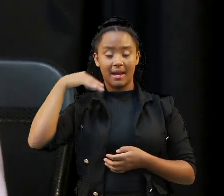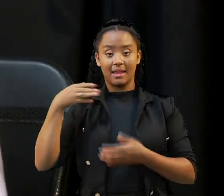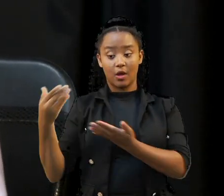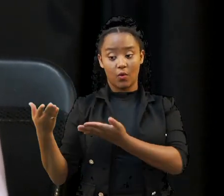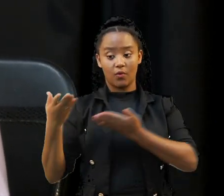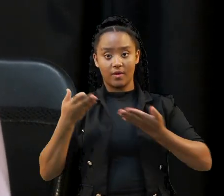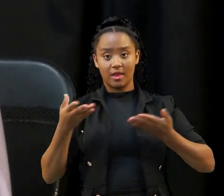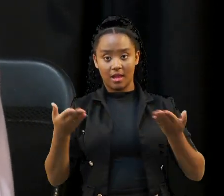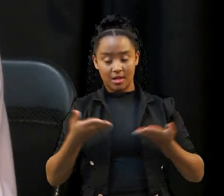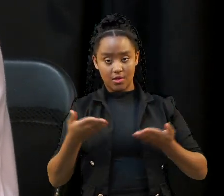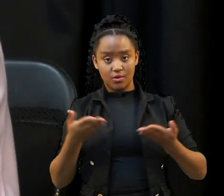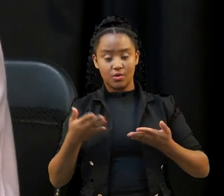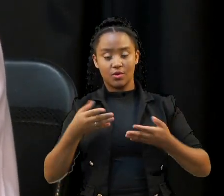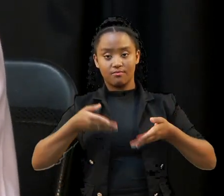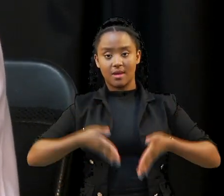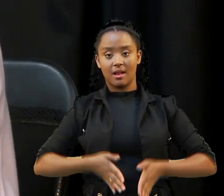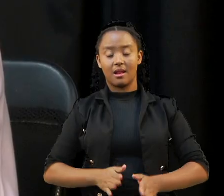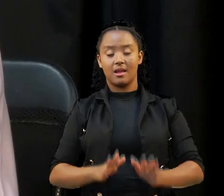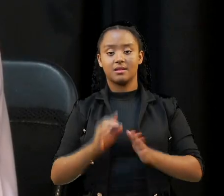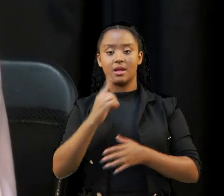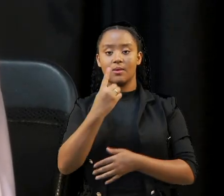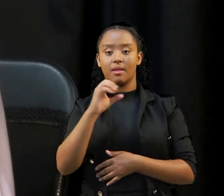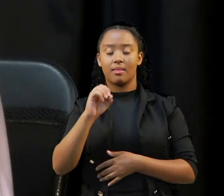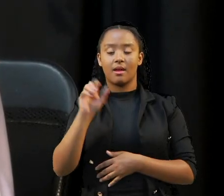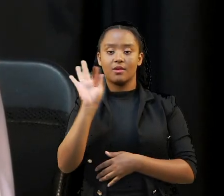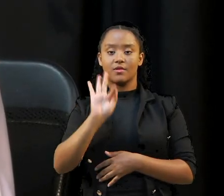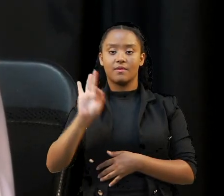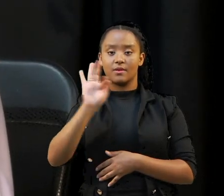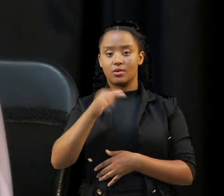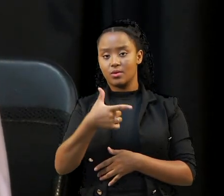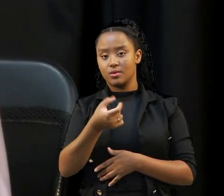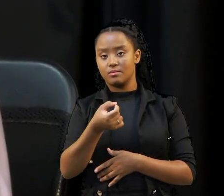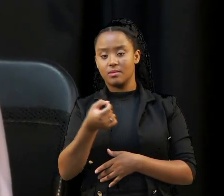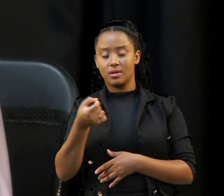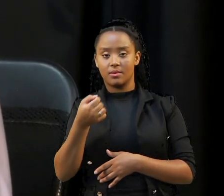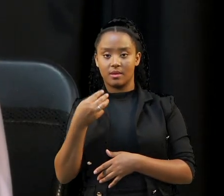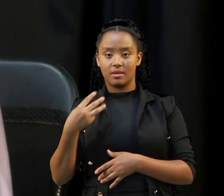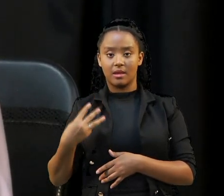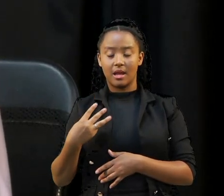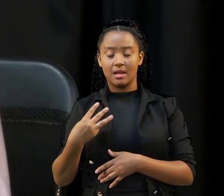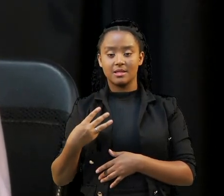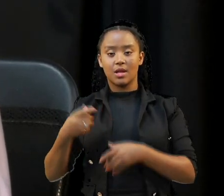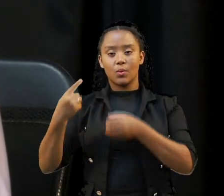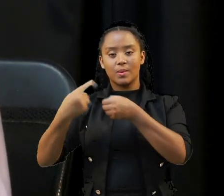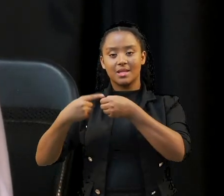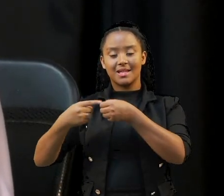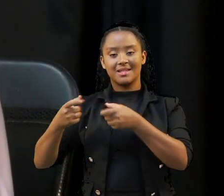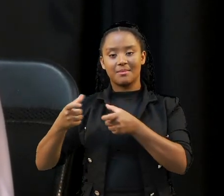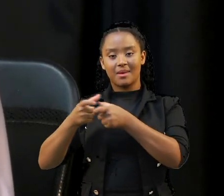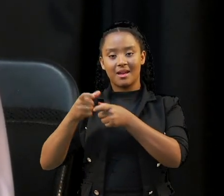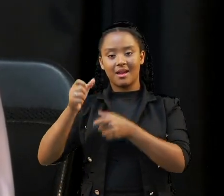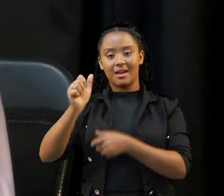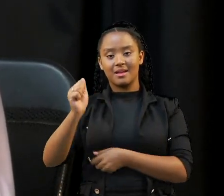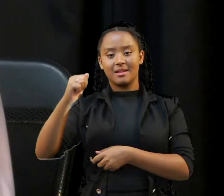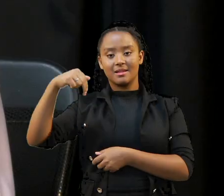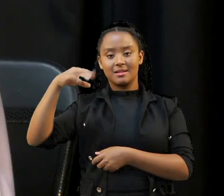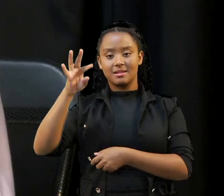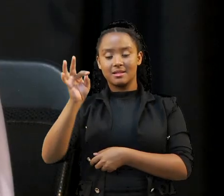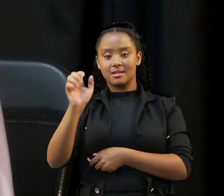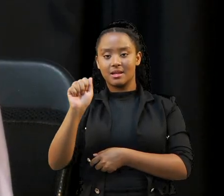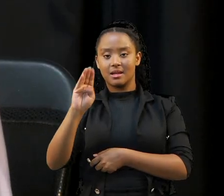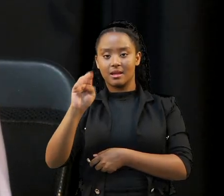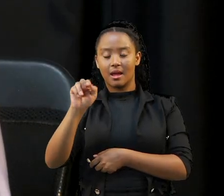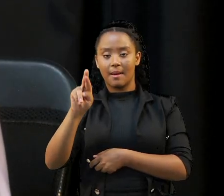a nossa convidada de hoje, ela nasceu em 10 de fevereiro de 2003 em Santa Bárbara do Pará, um